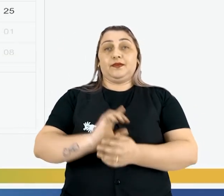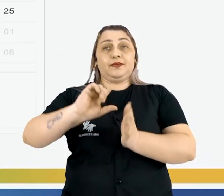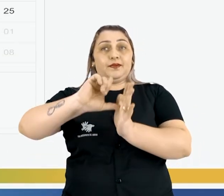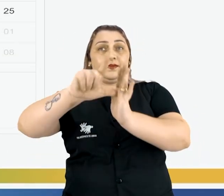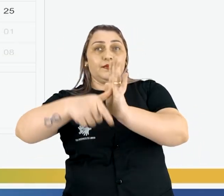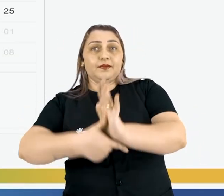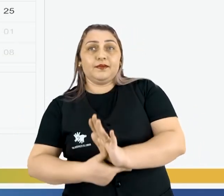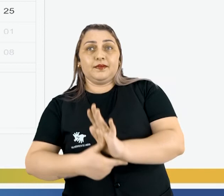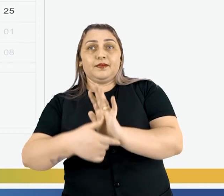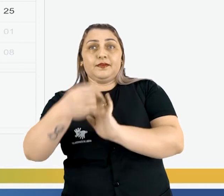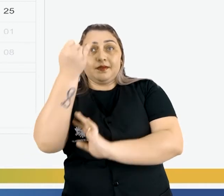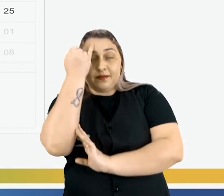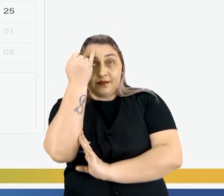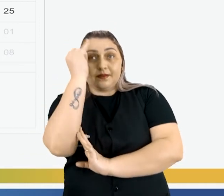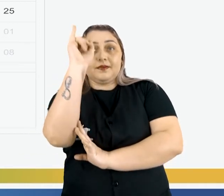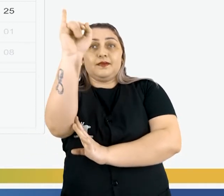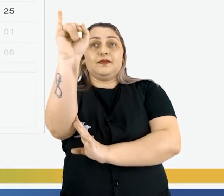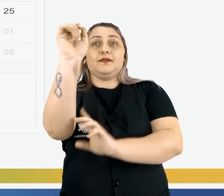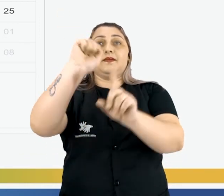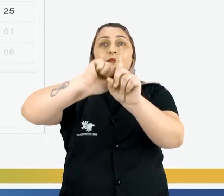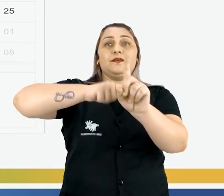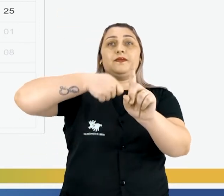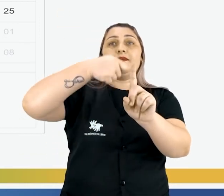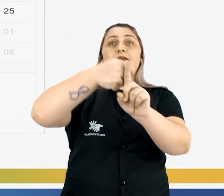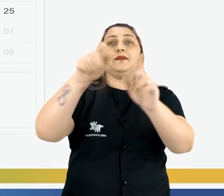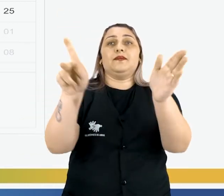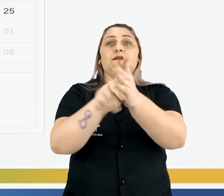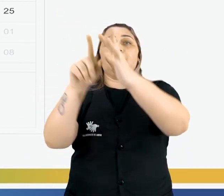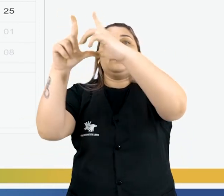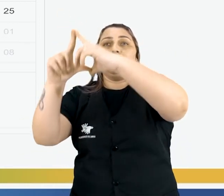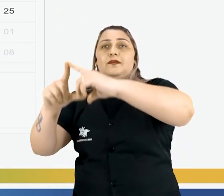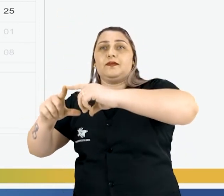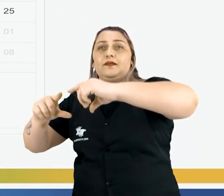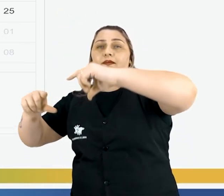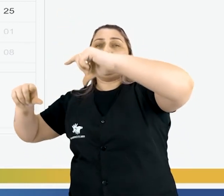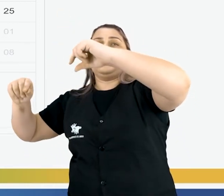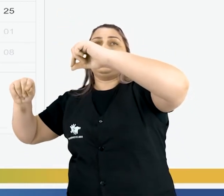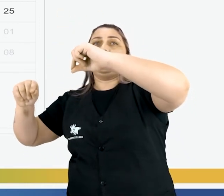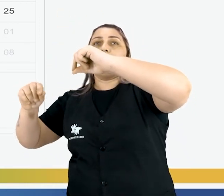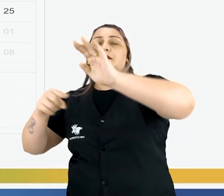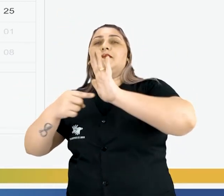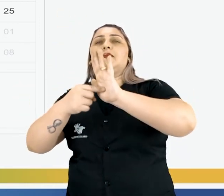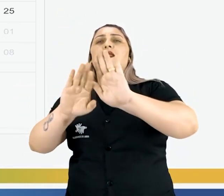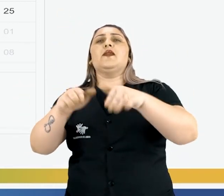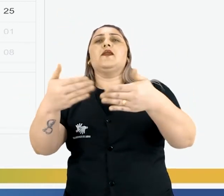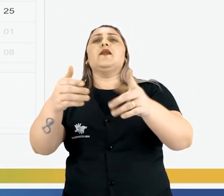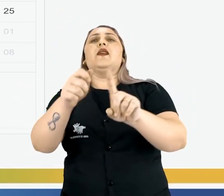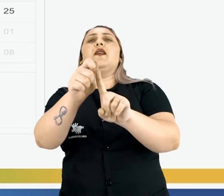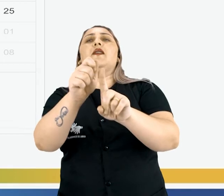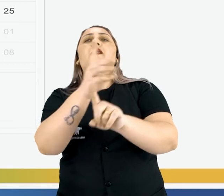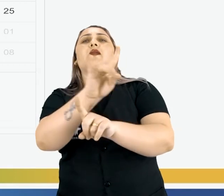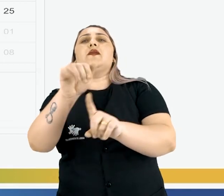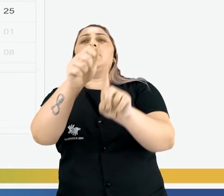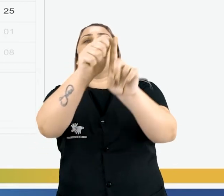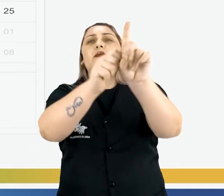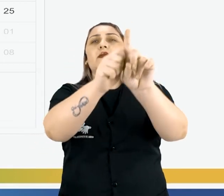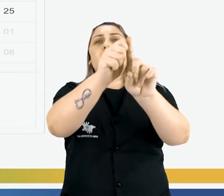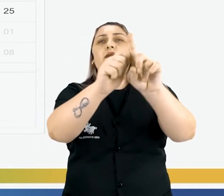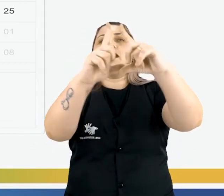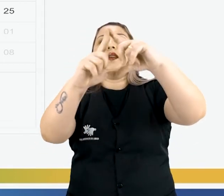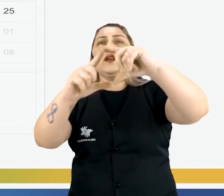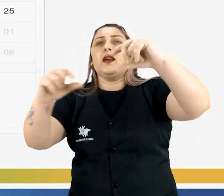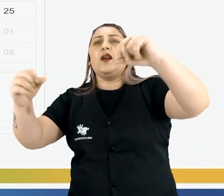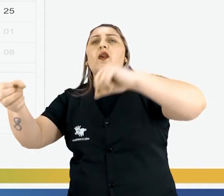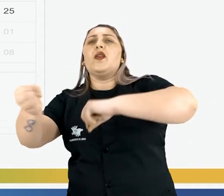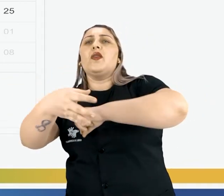Depois que inventaram o calendário, fizeram o calendário lunar, identificando qual é o dia do mês que a Lua vai